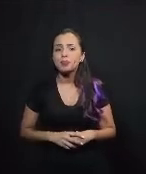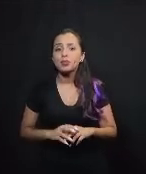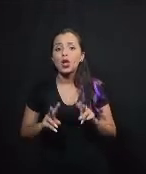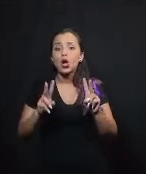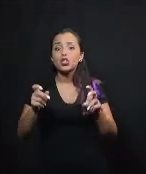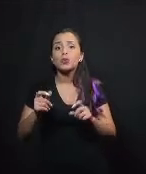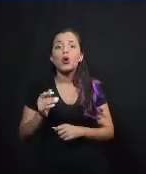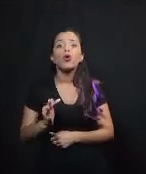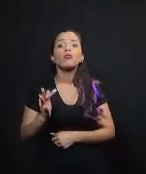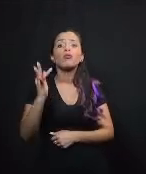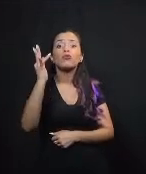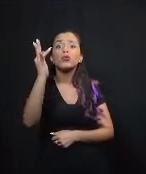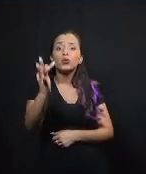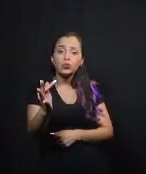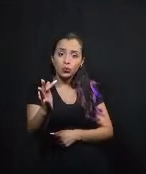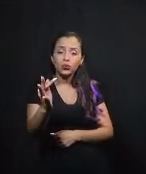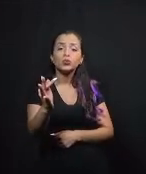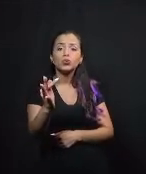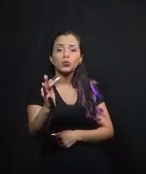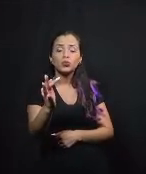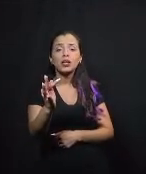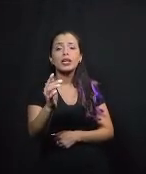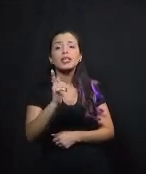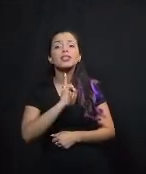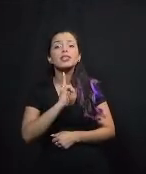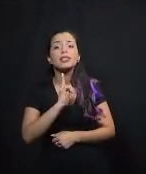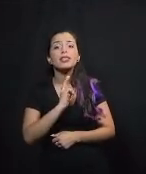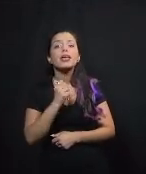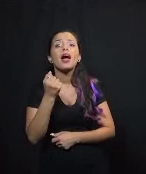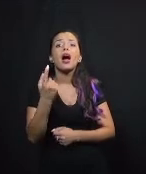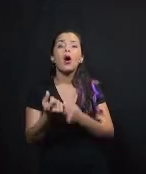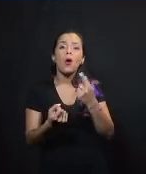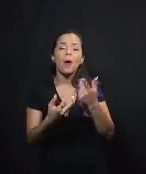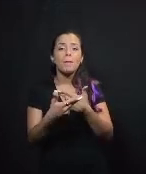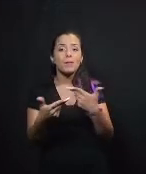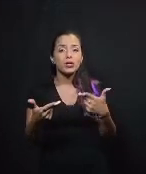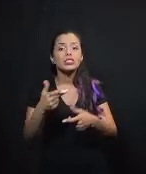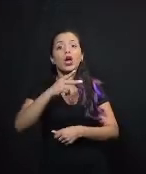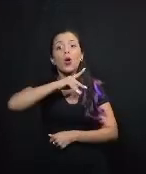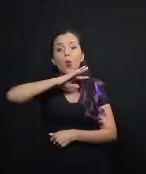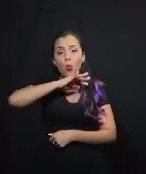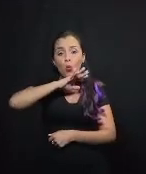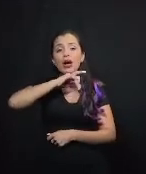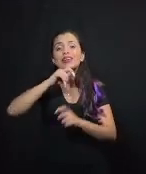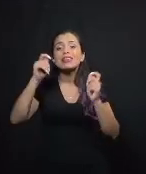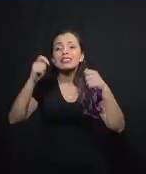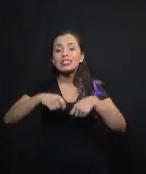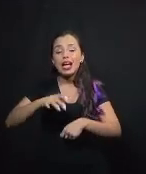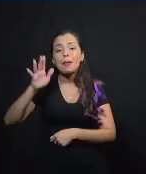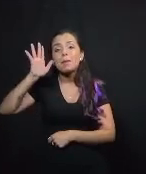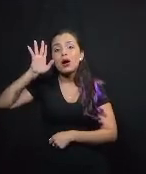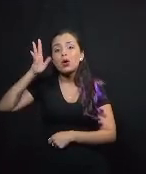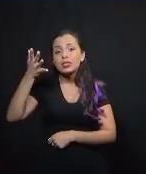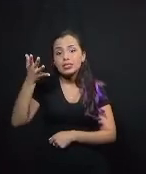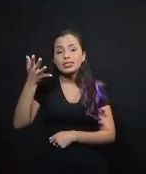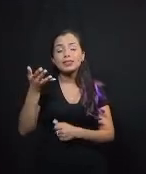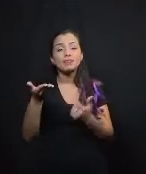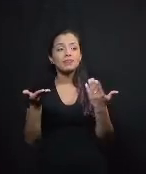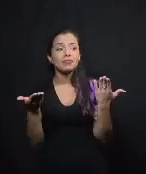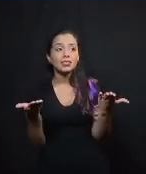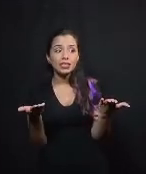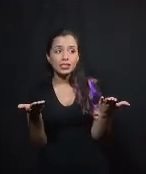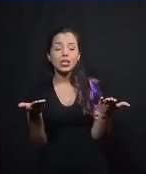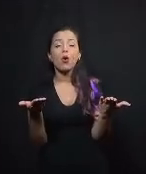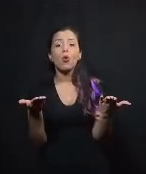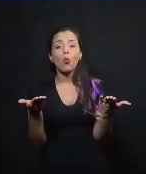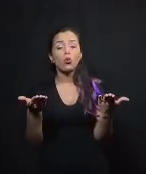a uma ameaça real. O senhor diz, olha, tem coisas realmente... ruins por aí que podem acontecer. Então, do que a